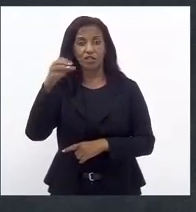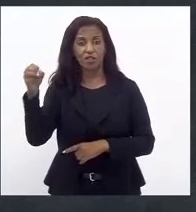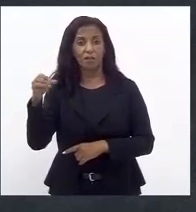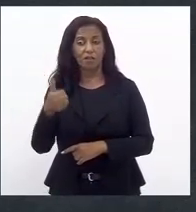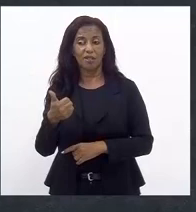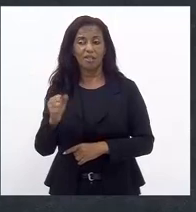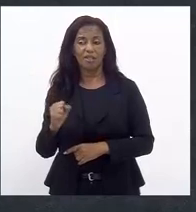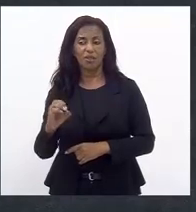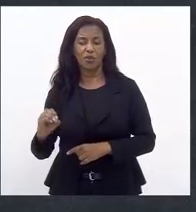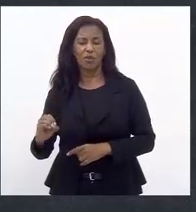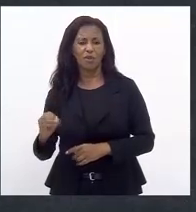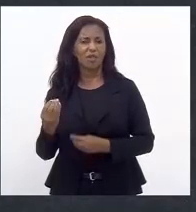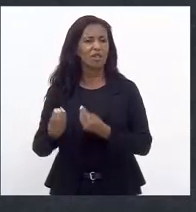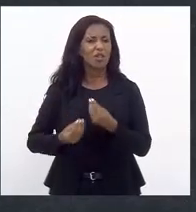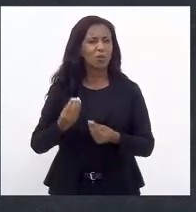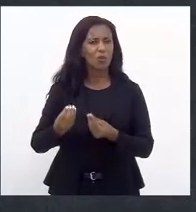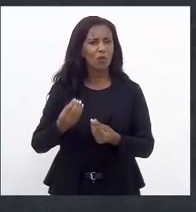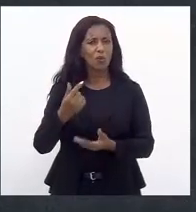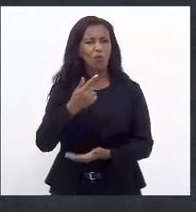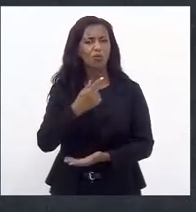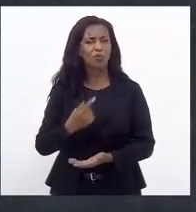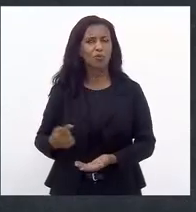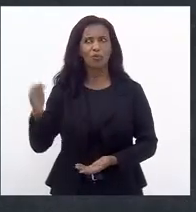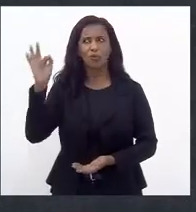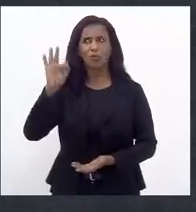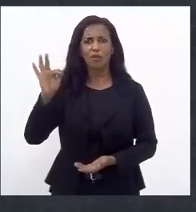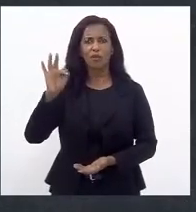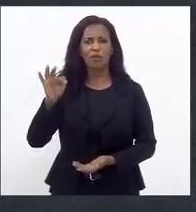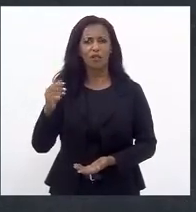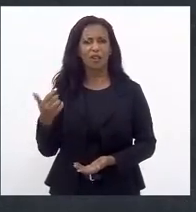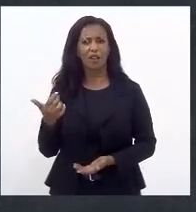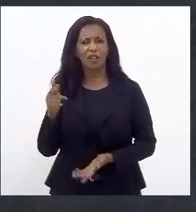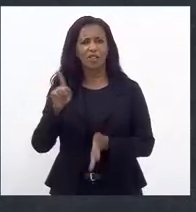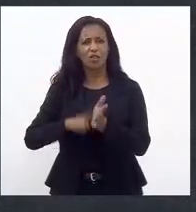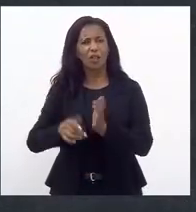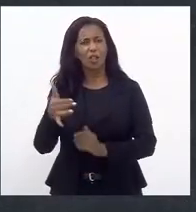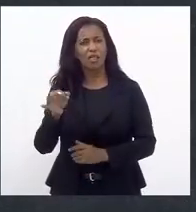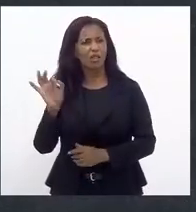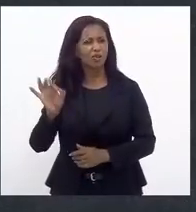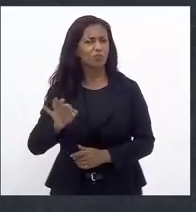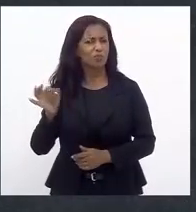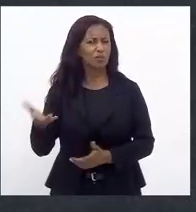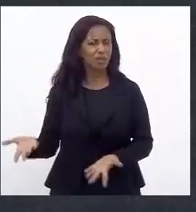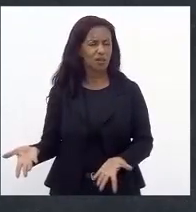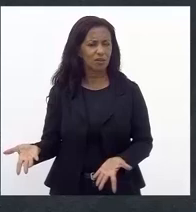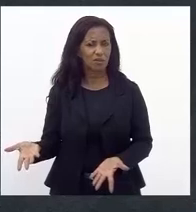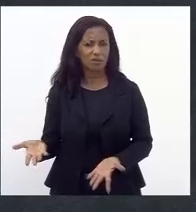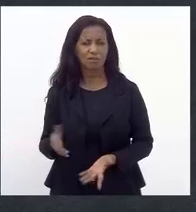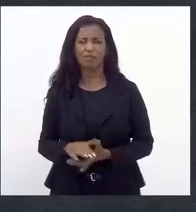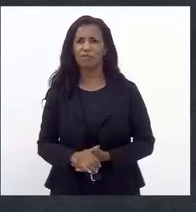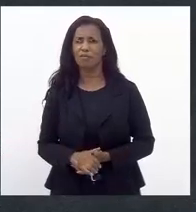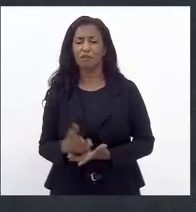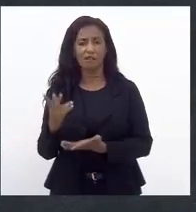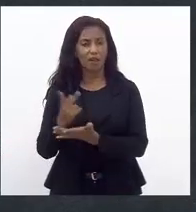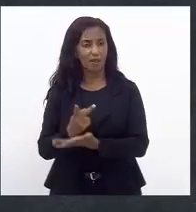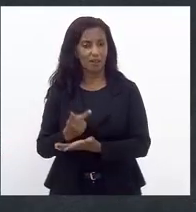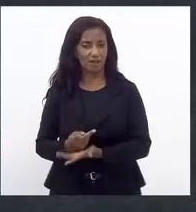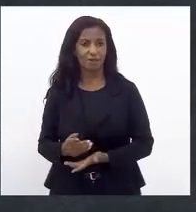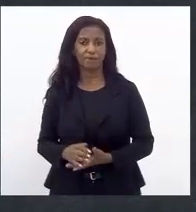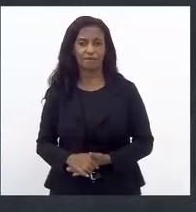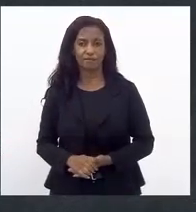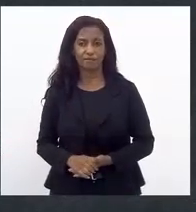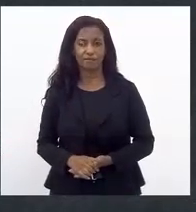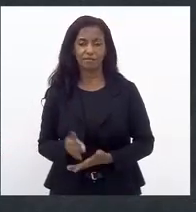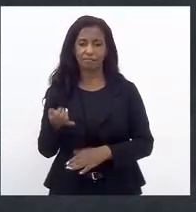180 milhões e como é que pode governo federal que deu desconto de 10 porcento para o público é errado